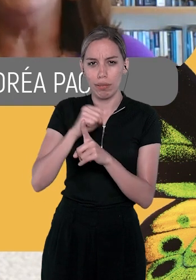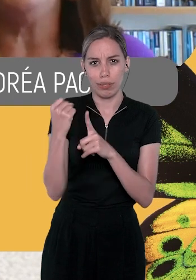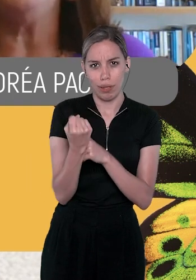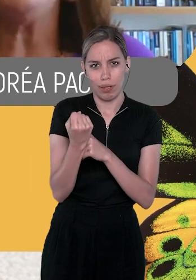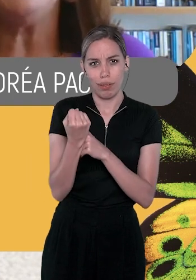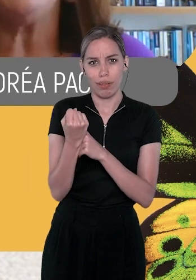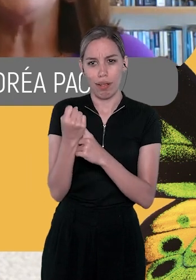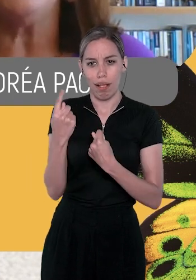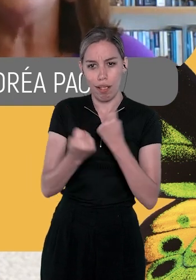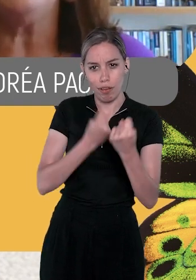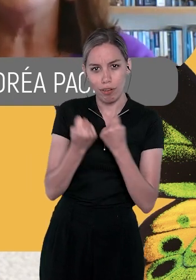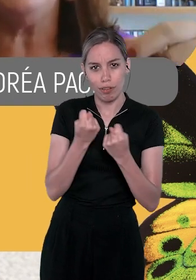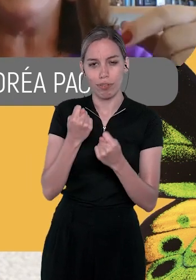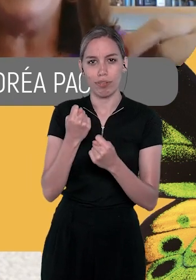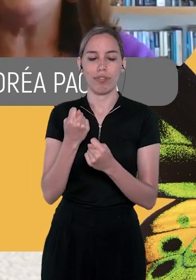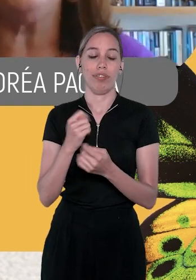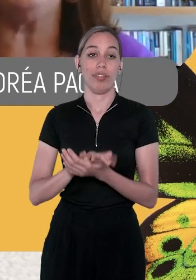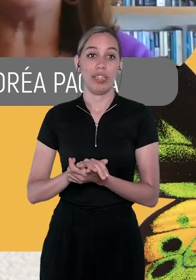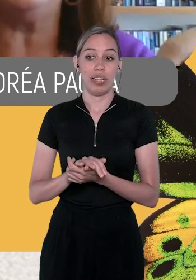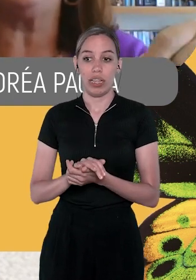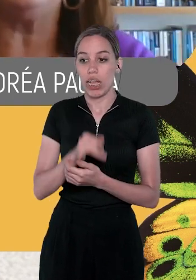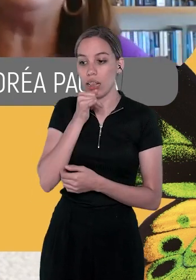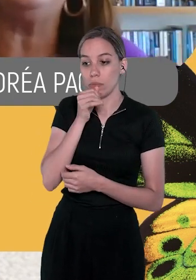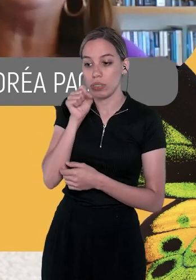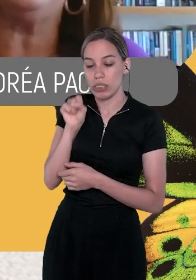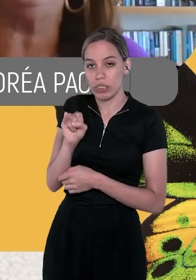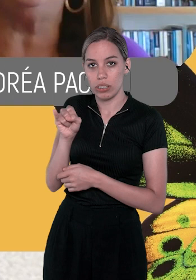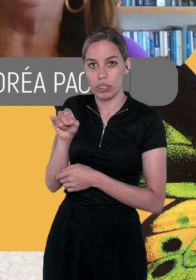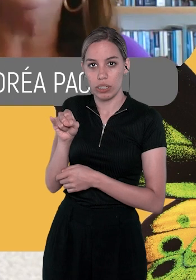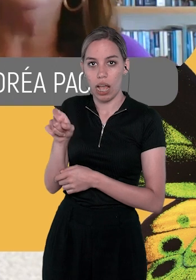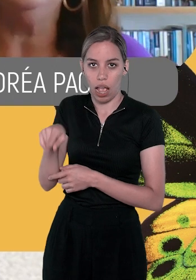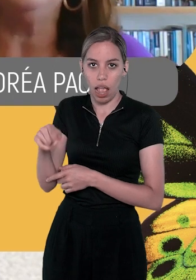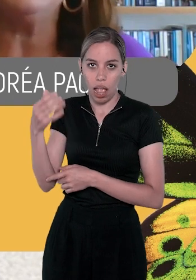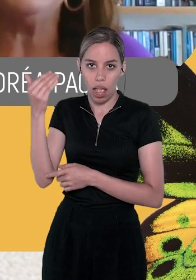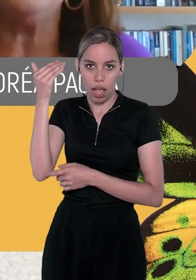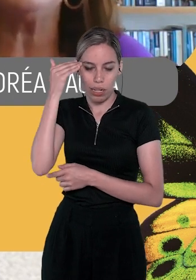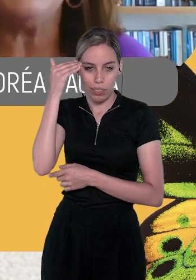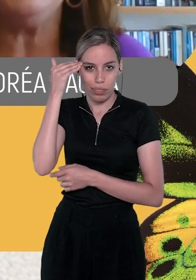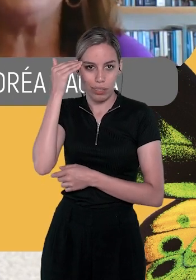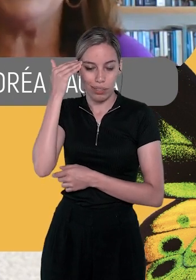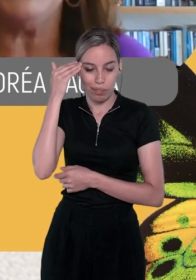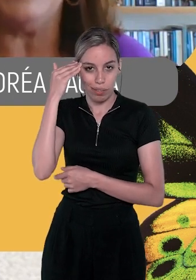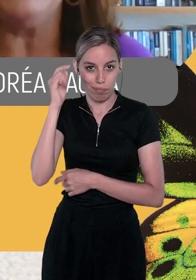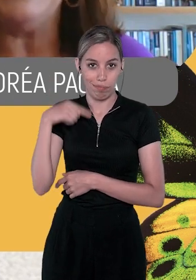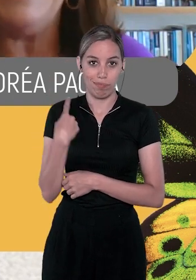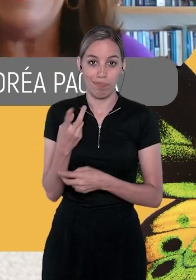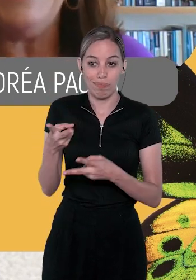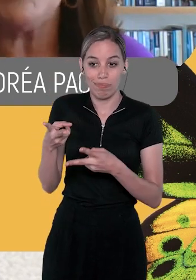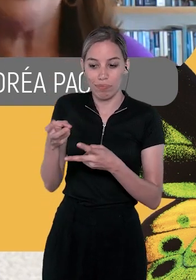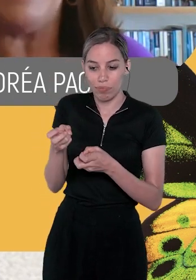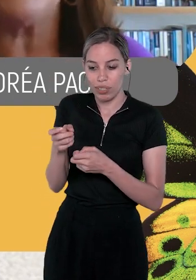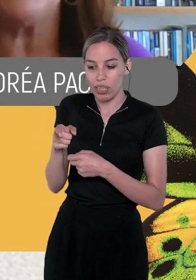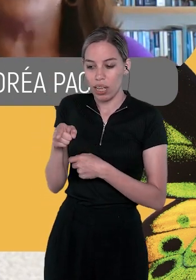reais de uma geração que é adolescente nesse momento, você consegue enxergar